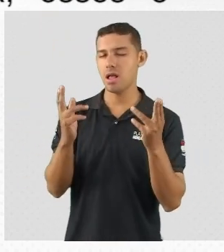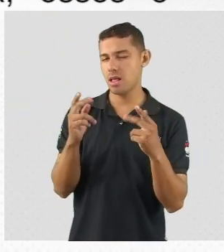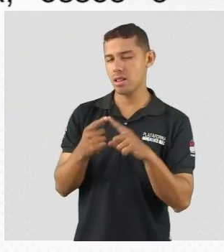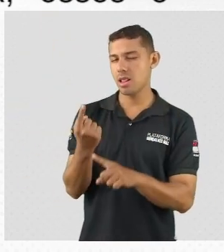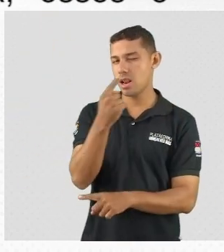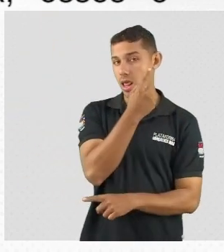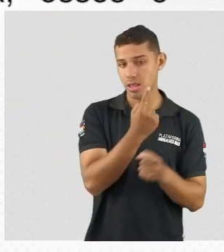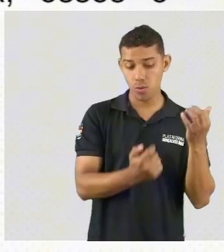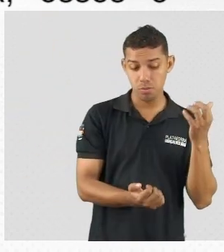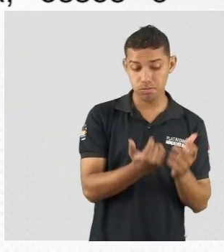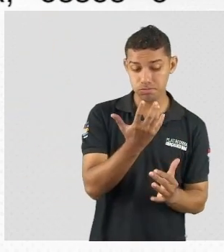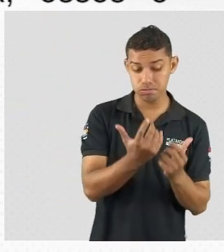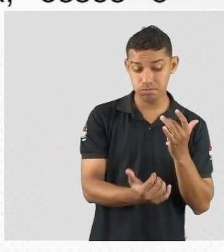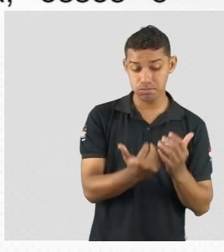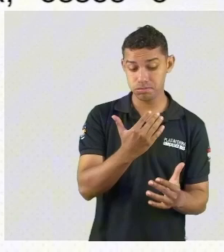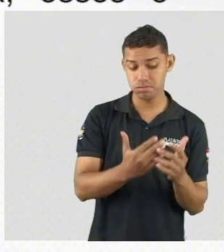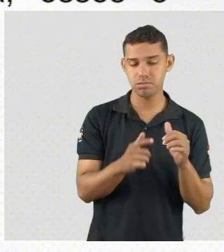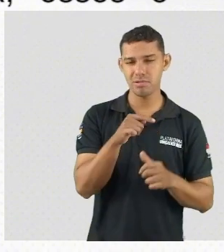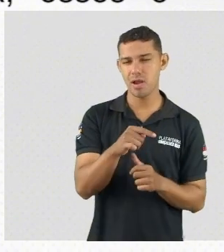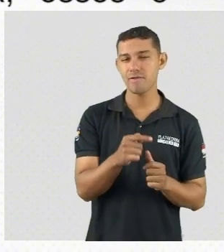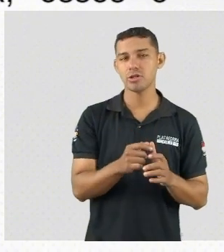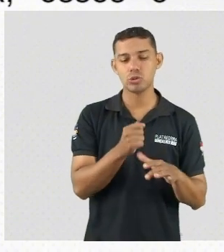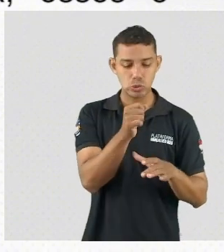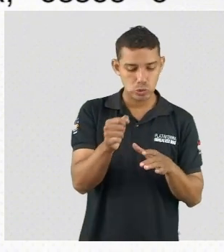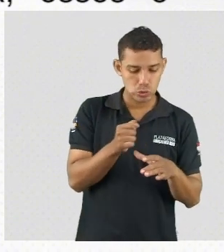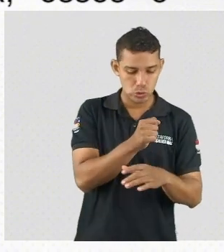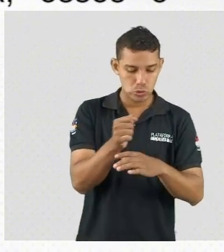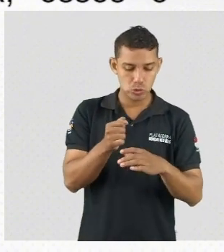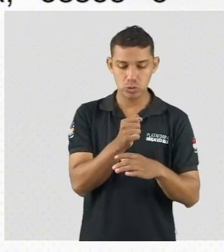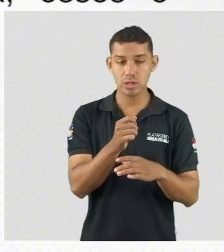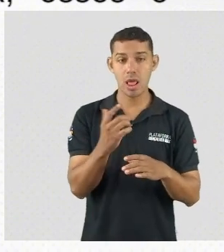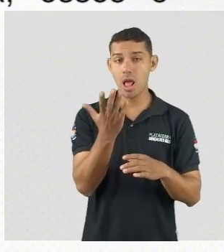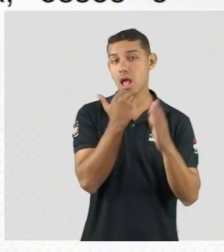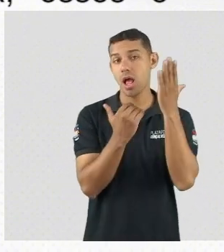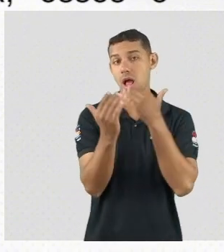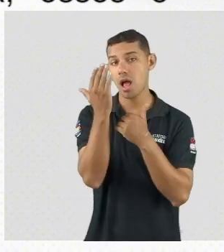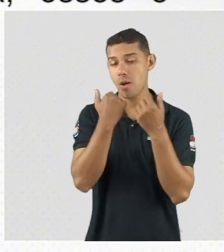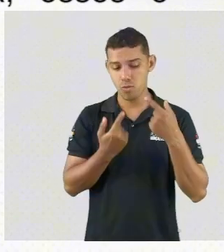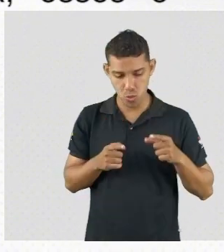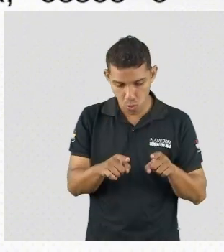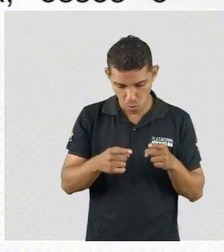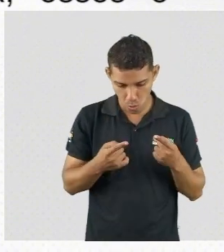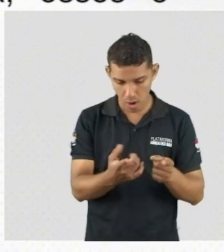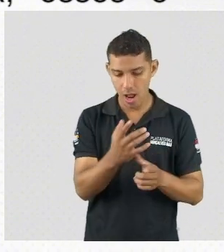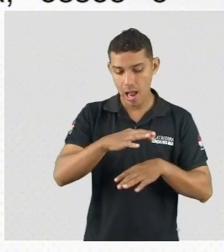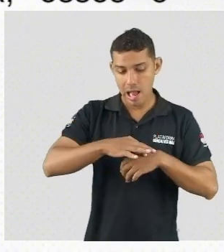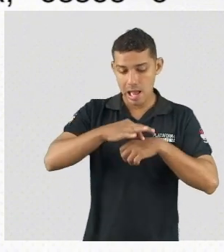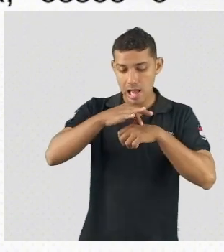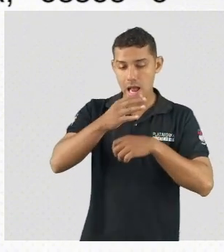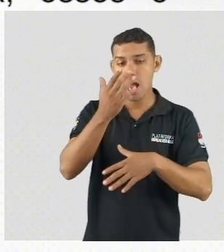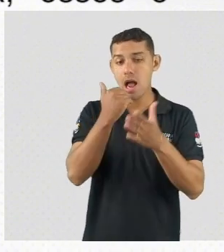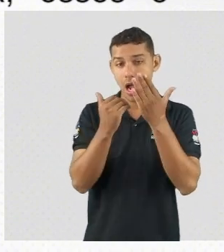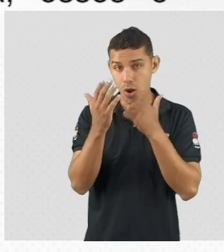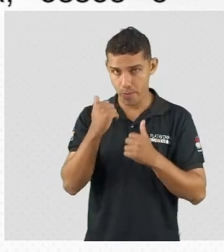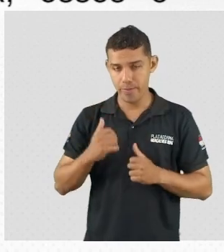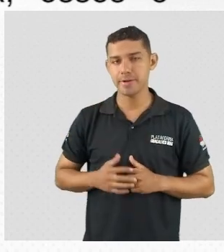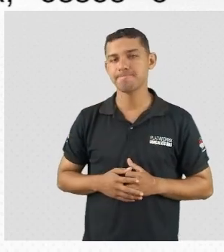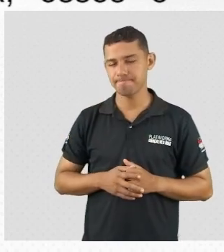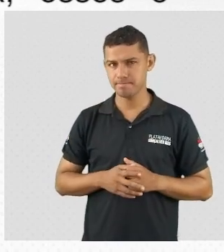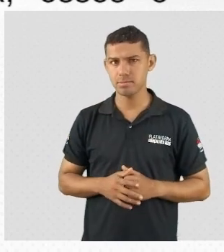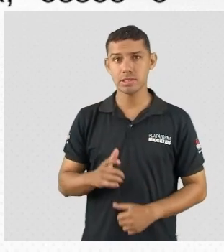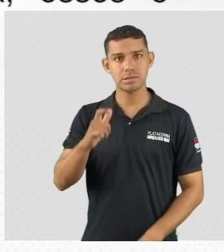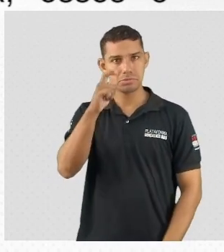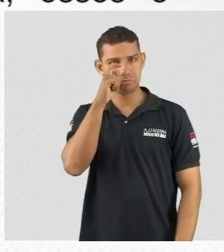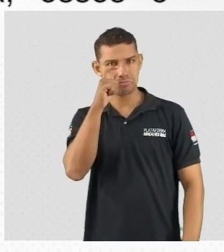na fogueira, para que eles pudessem fazer o cozimento dos alimentos, da carne que eles iriam comer. Veja como é interessante